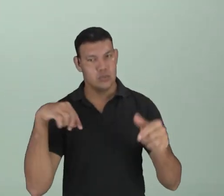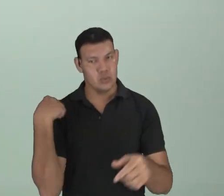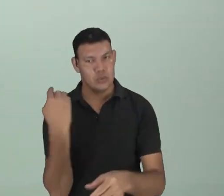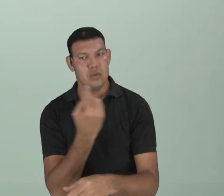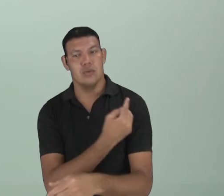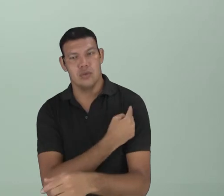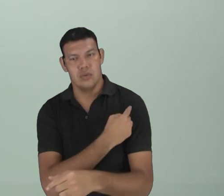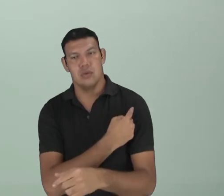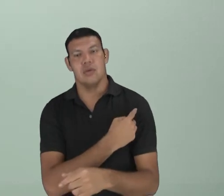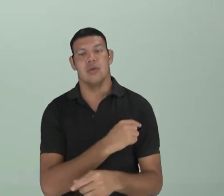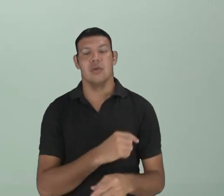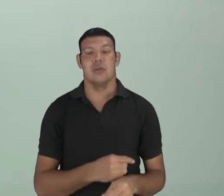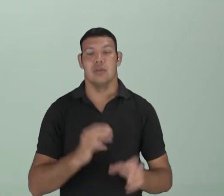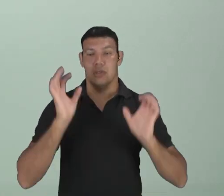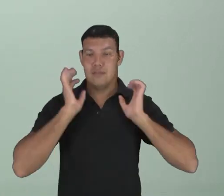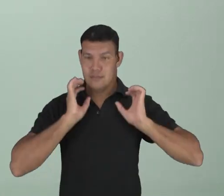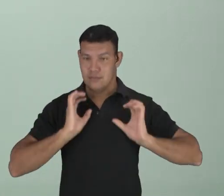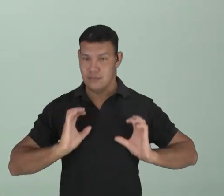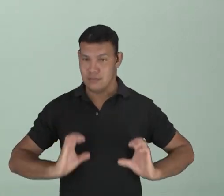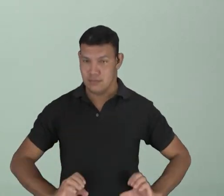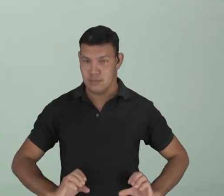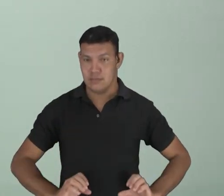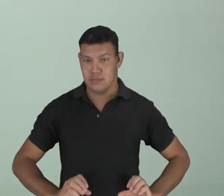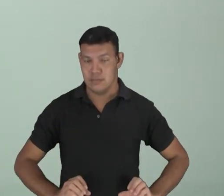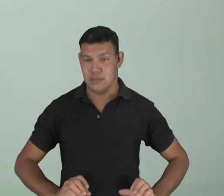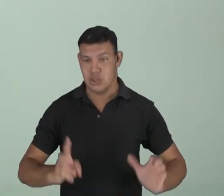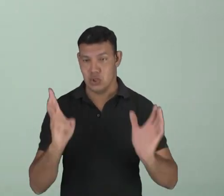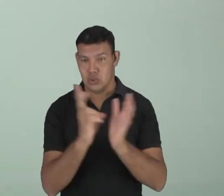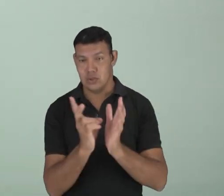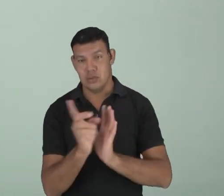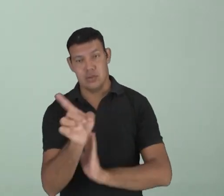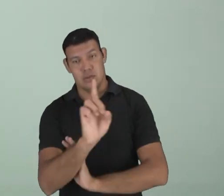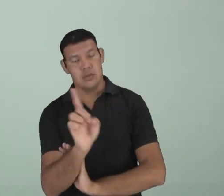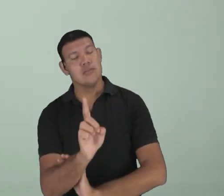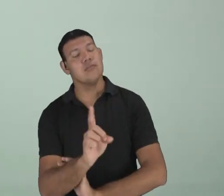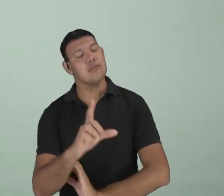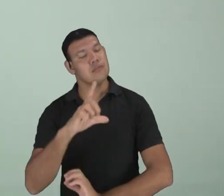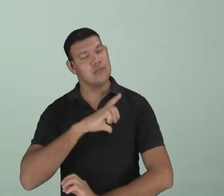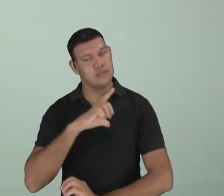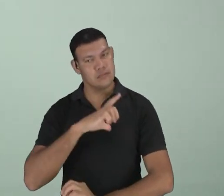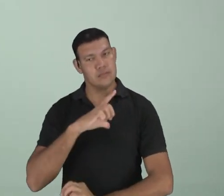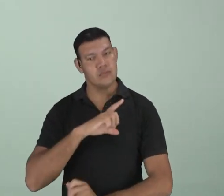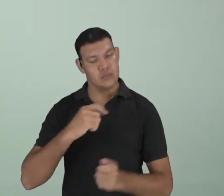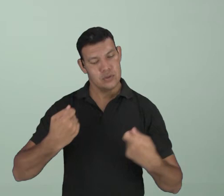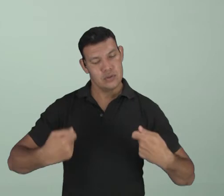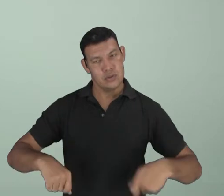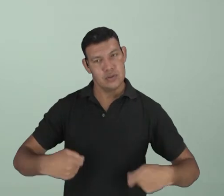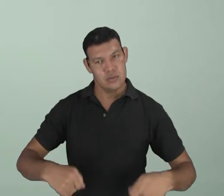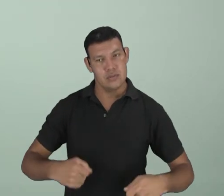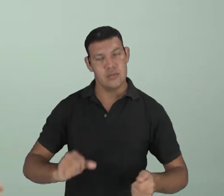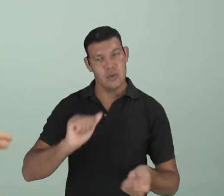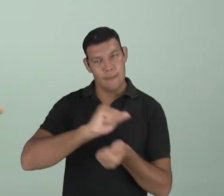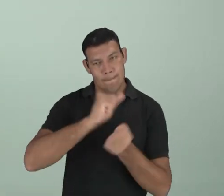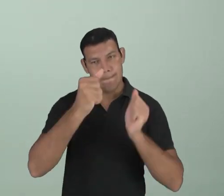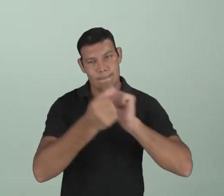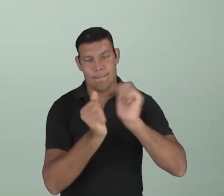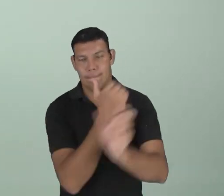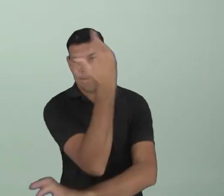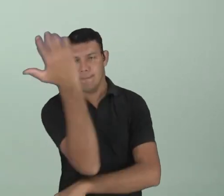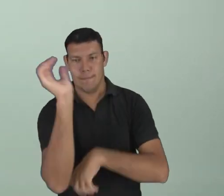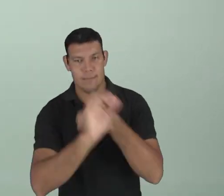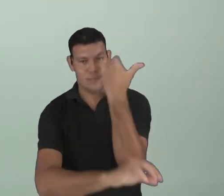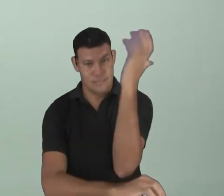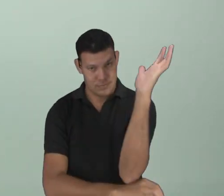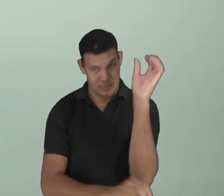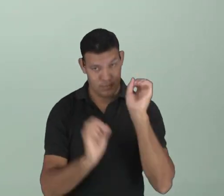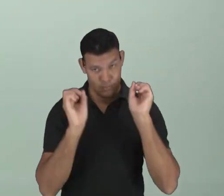nós, como cidadãos não indígenas, a gente também tem muito essa necessidade de adequação à natureza,